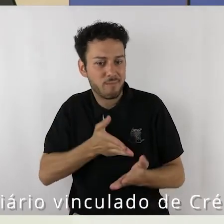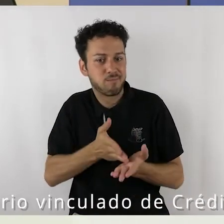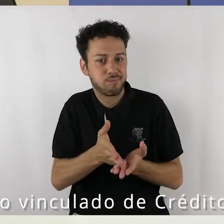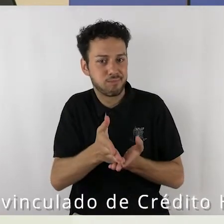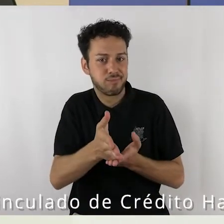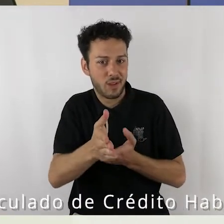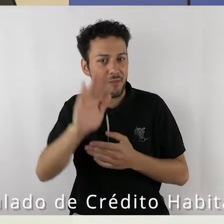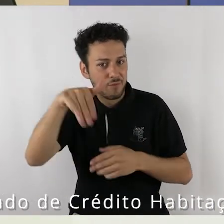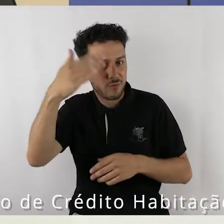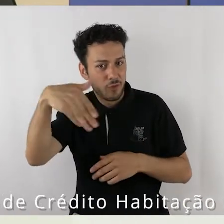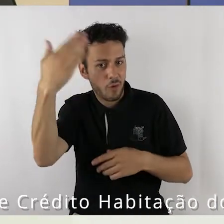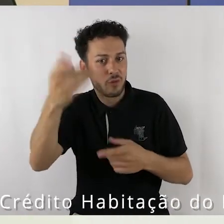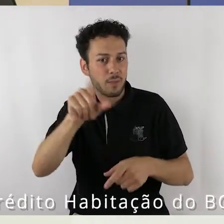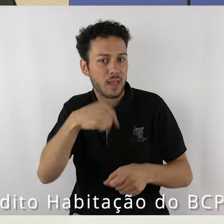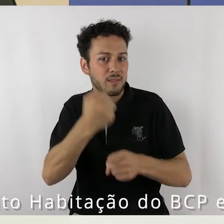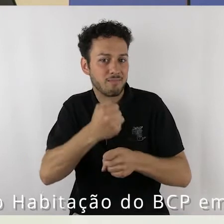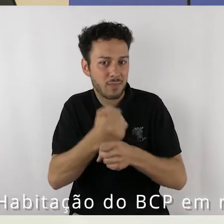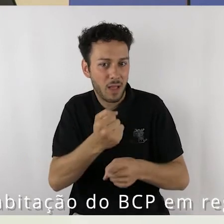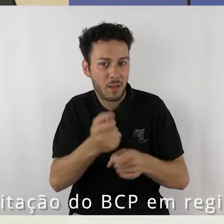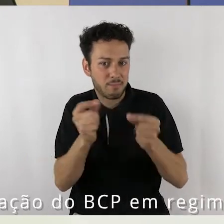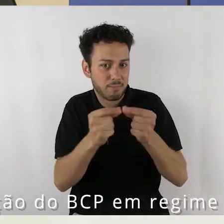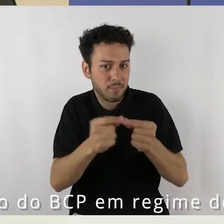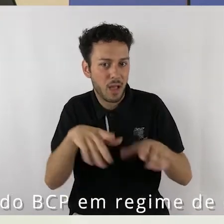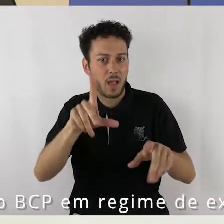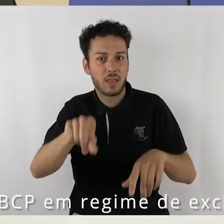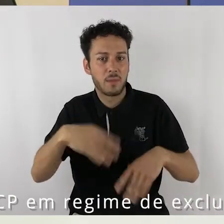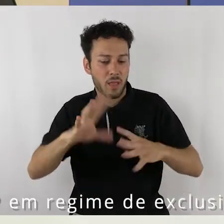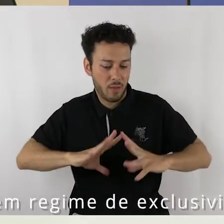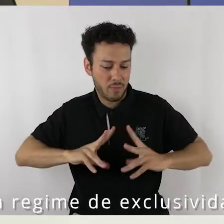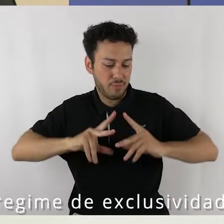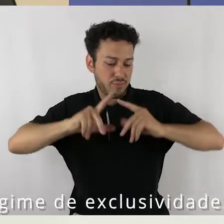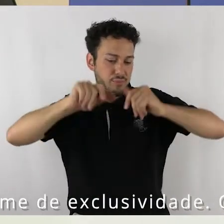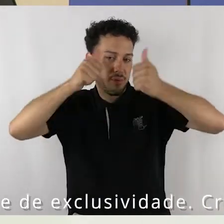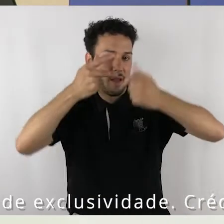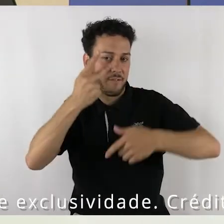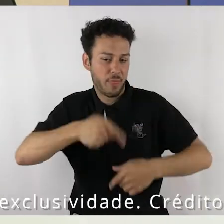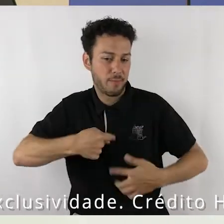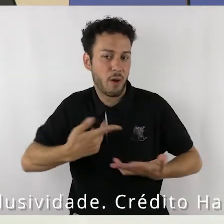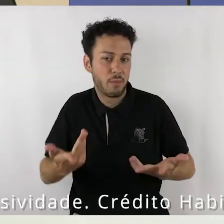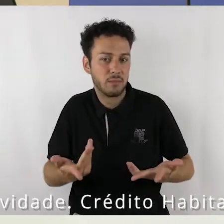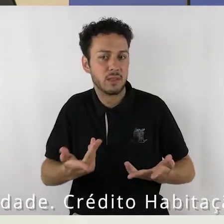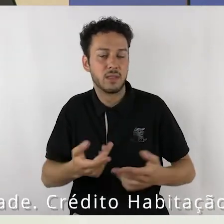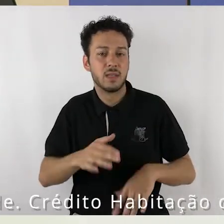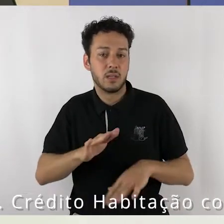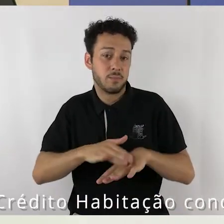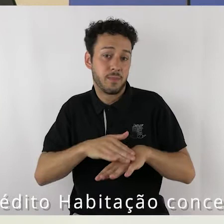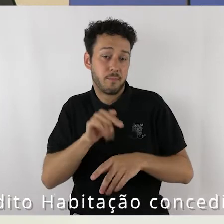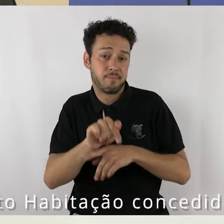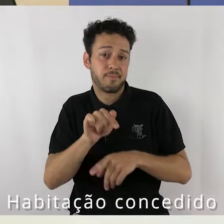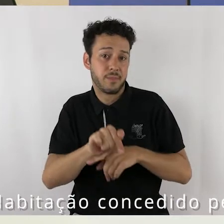viver onde estamos a trabalhar e onde queremos evoluir na nossa na nossa vida